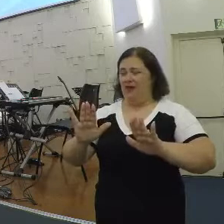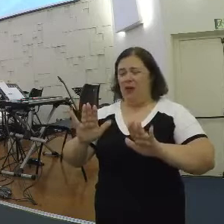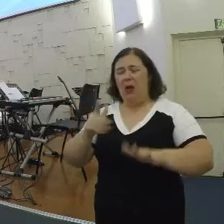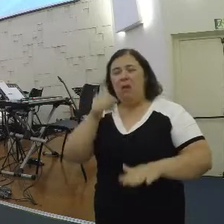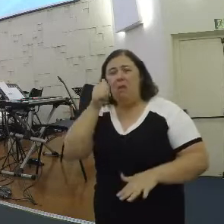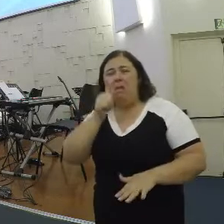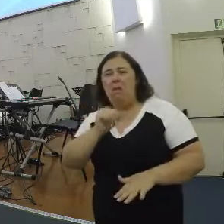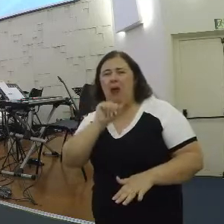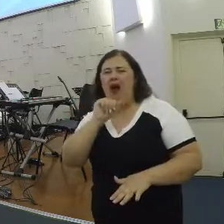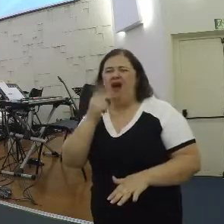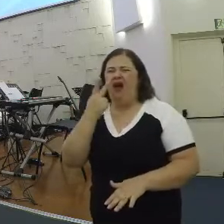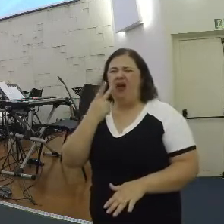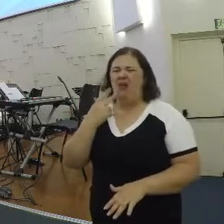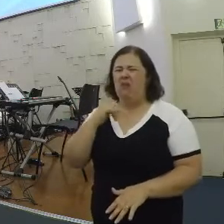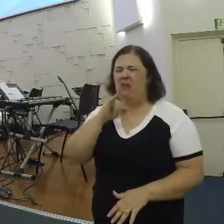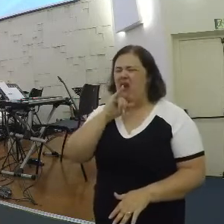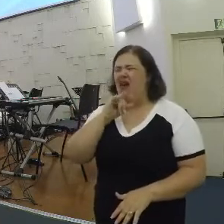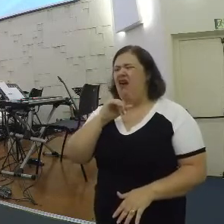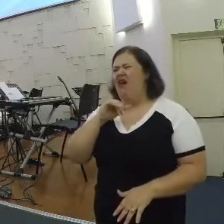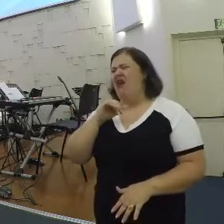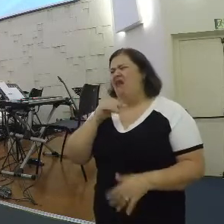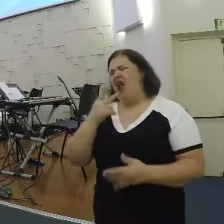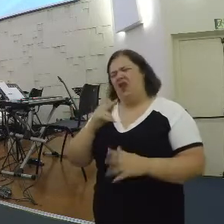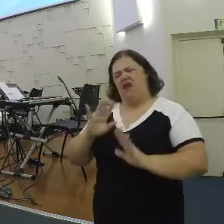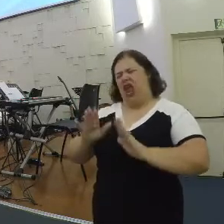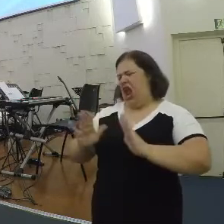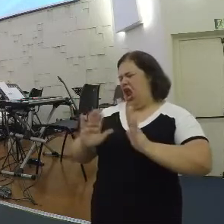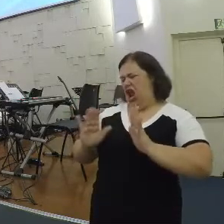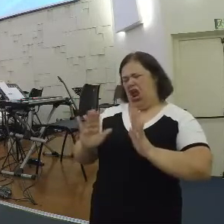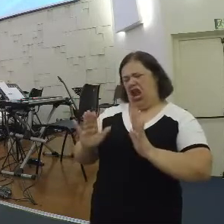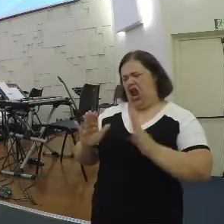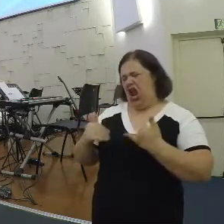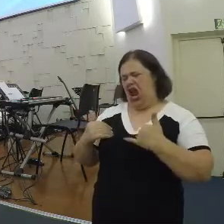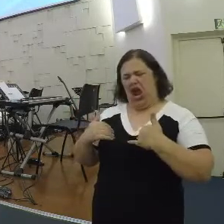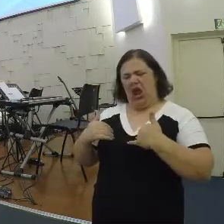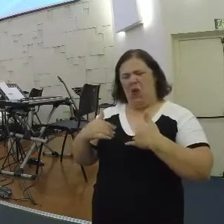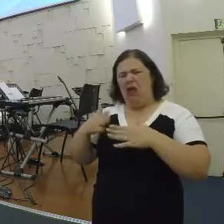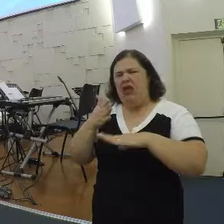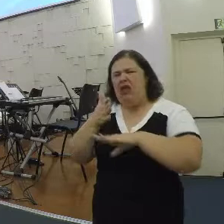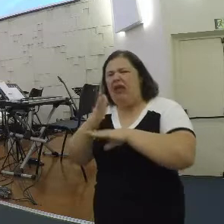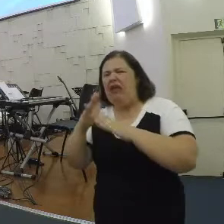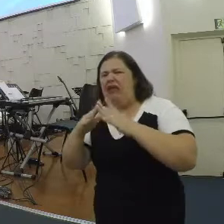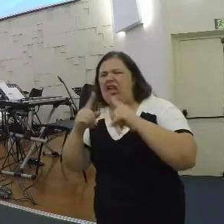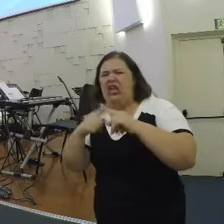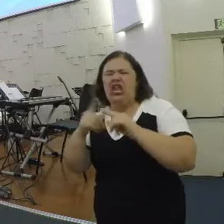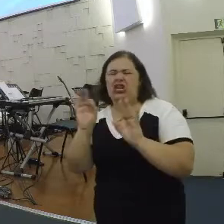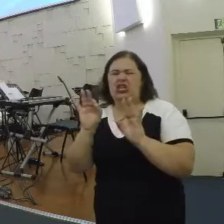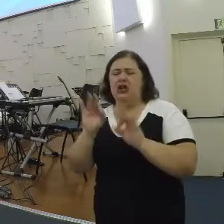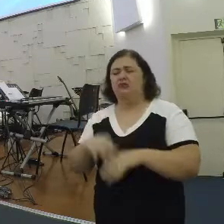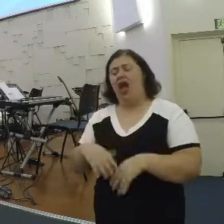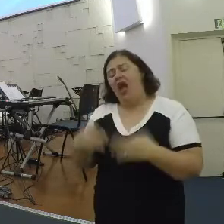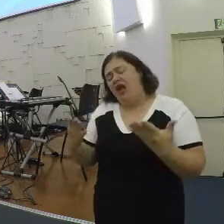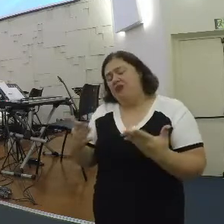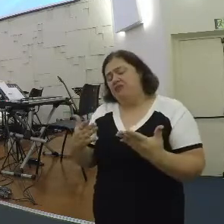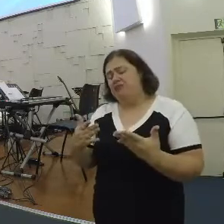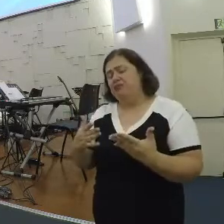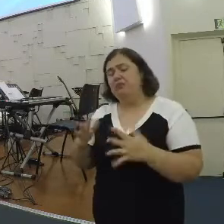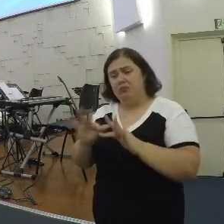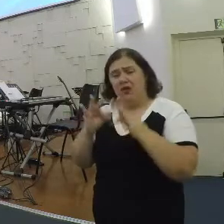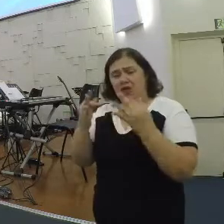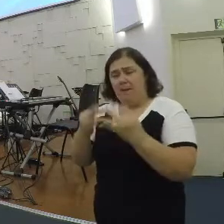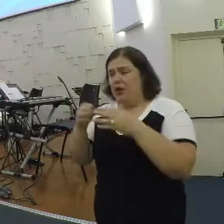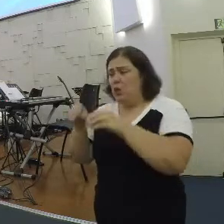valorizavam, nenhum dos meus irmãos queria, e nós mudamos para um bairro, saímos da região central da